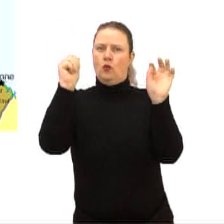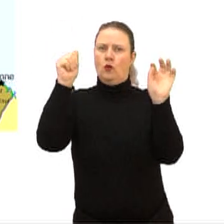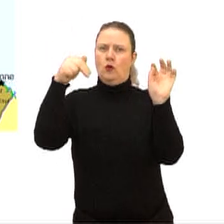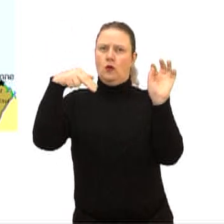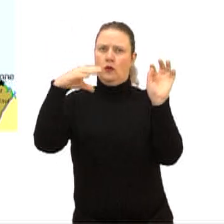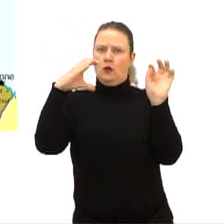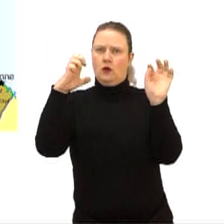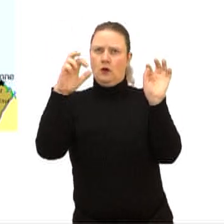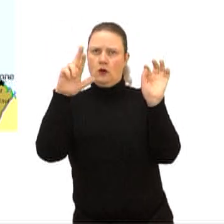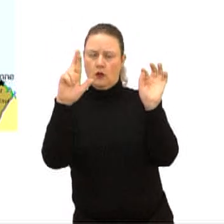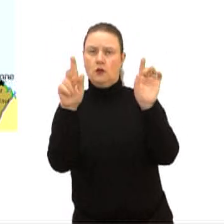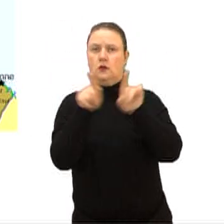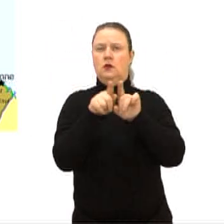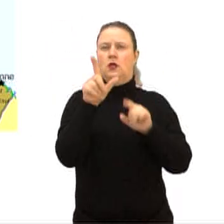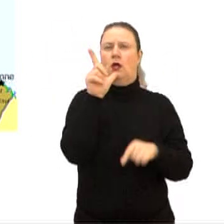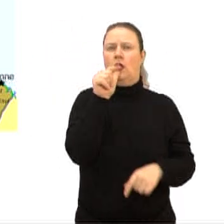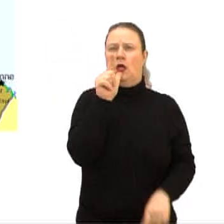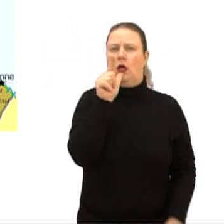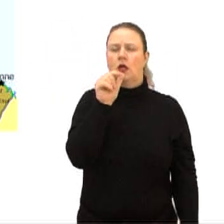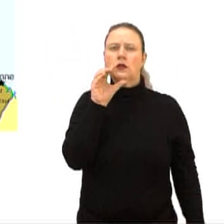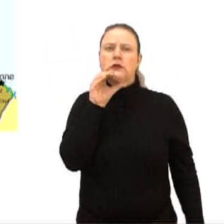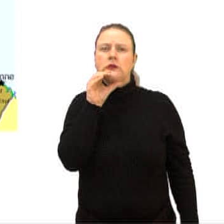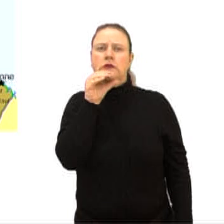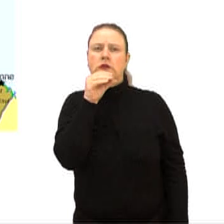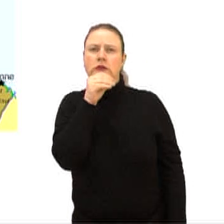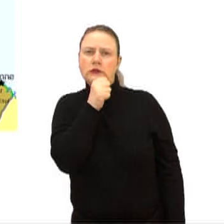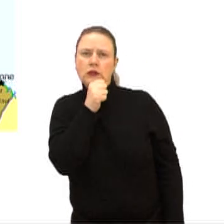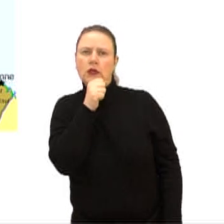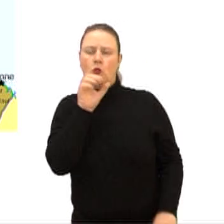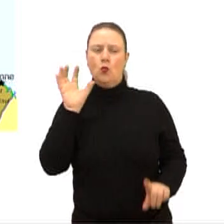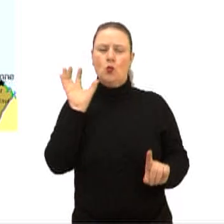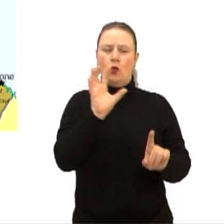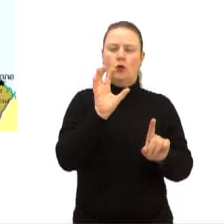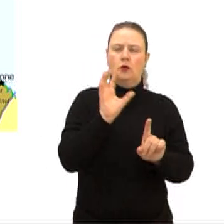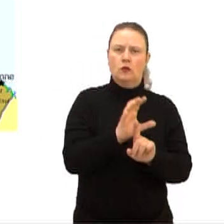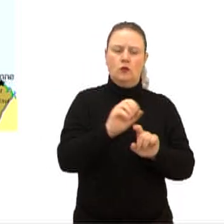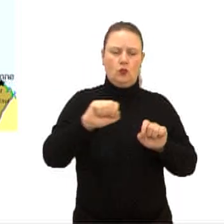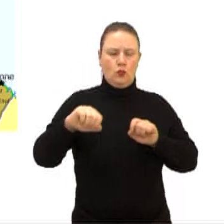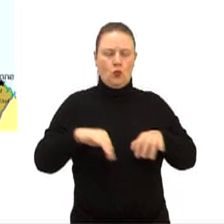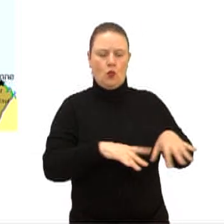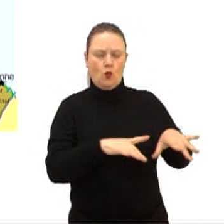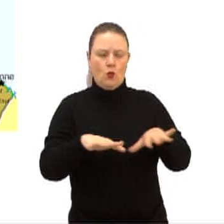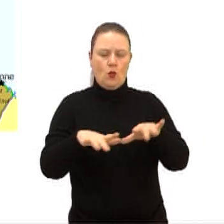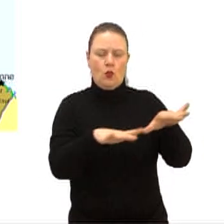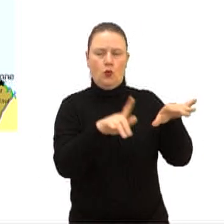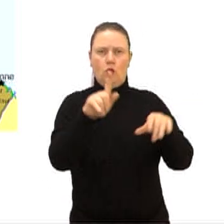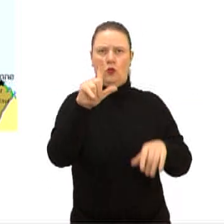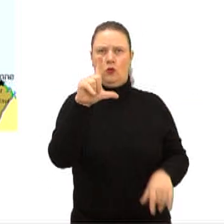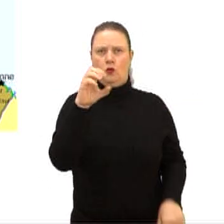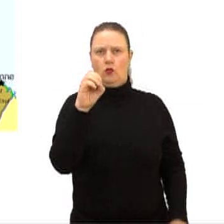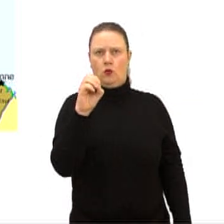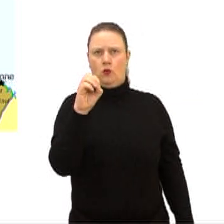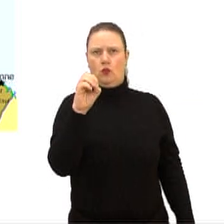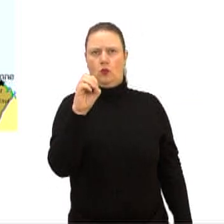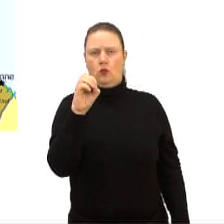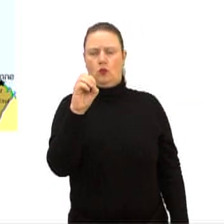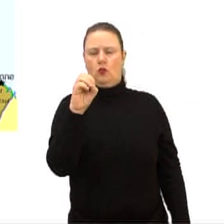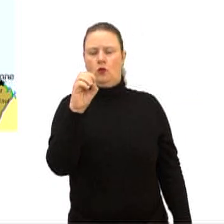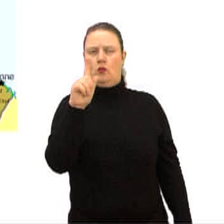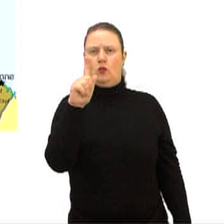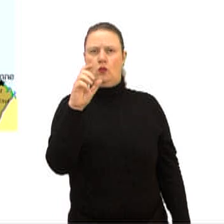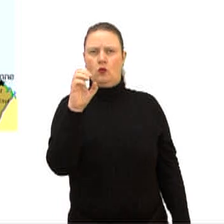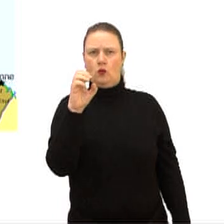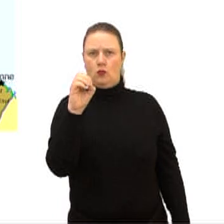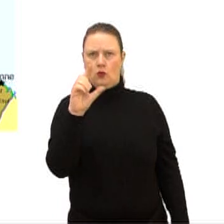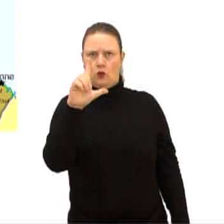aqui uma região de águas quentes, influenciada pelas correntes do Golfo, e utilizam muito o aspecto turístico chamado